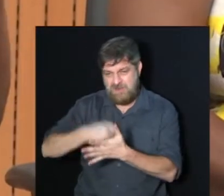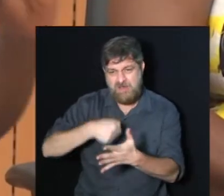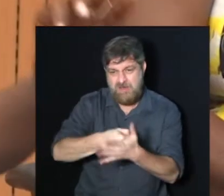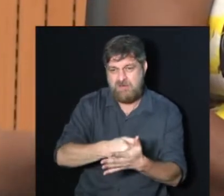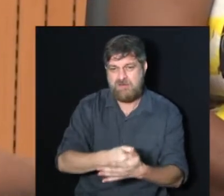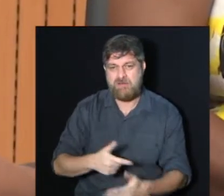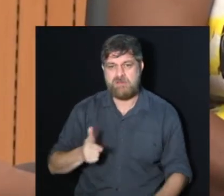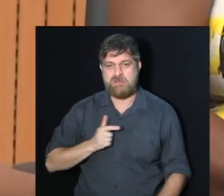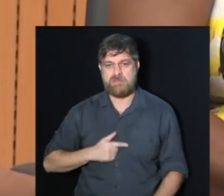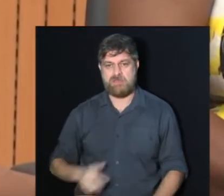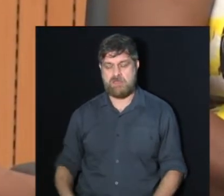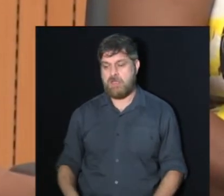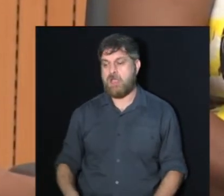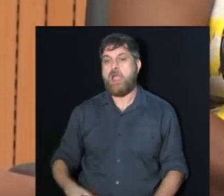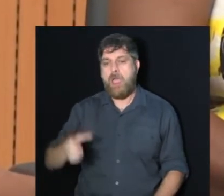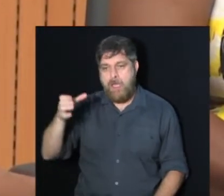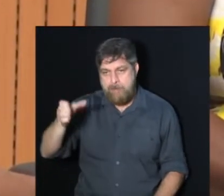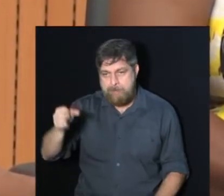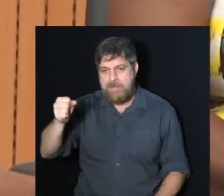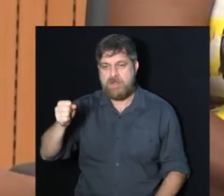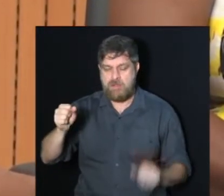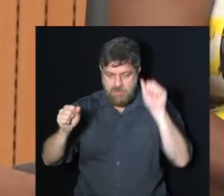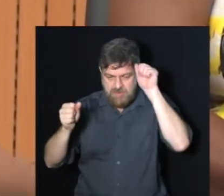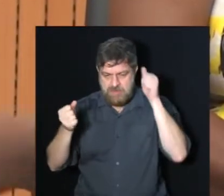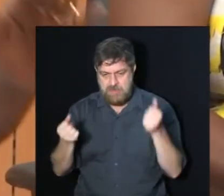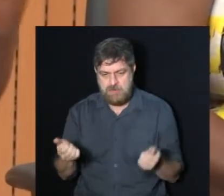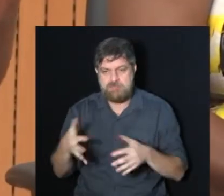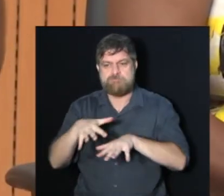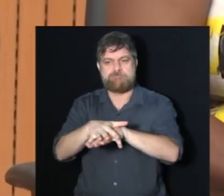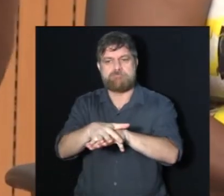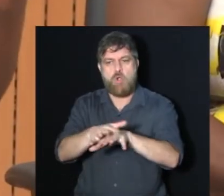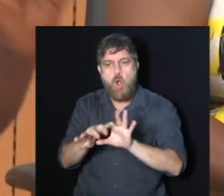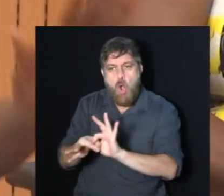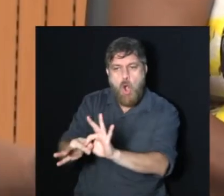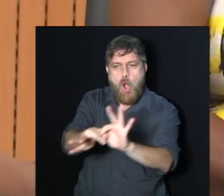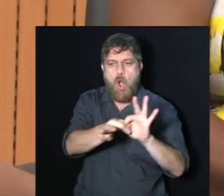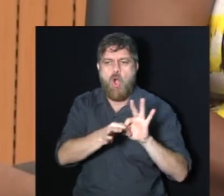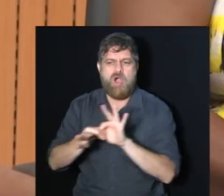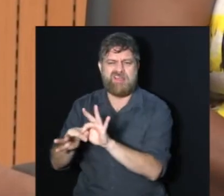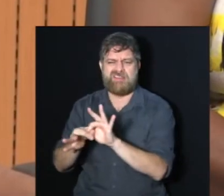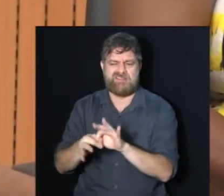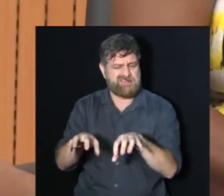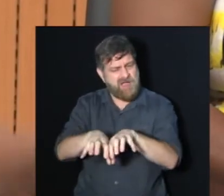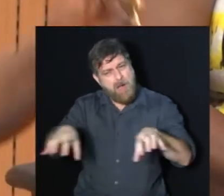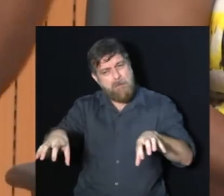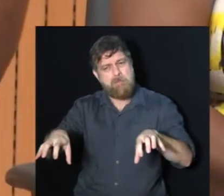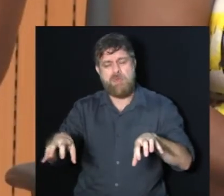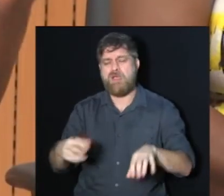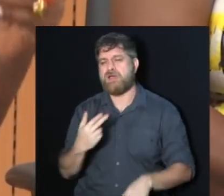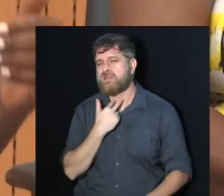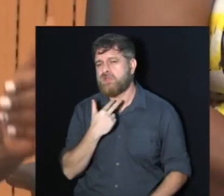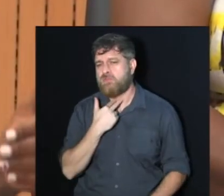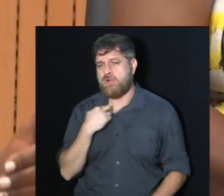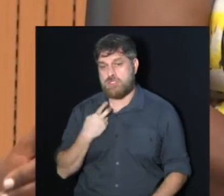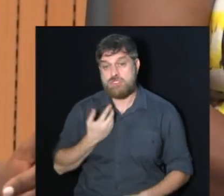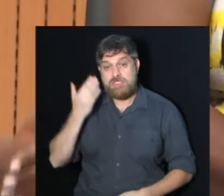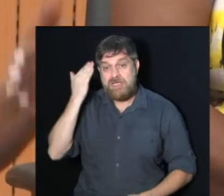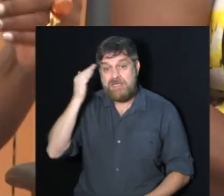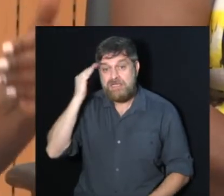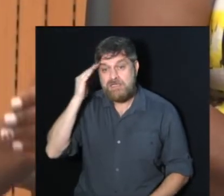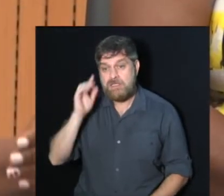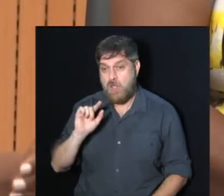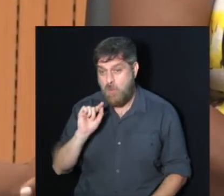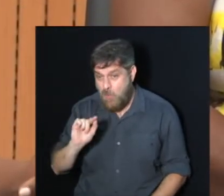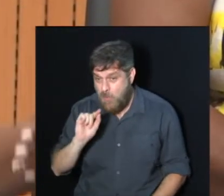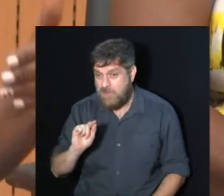meu quilômetro tem negros e brancos. Já ultrapassamos isso. Precisamos entender que